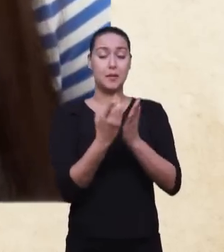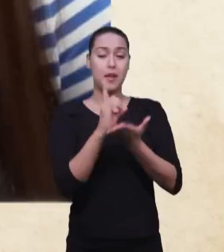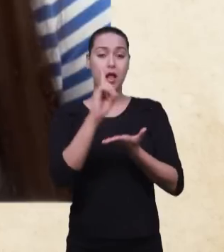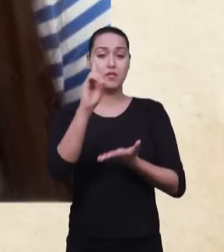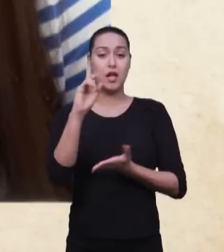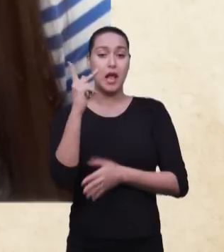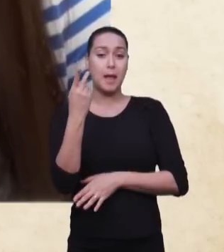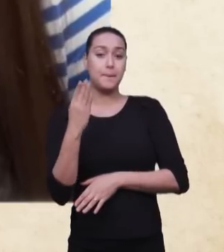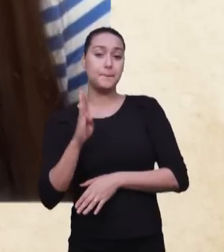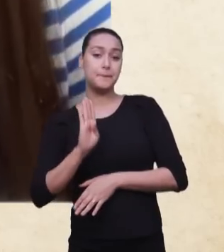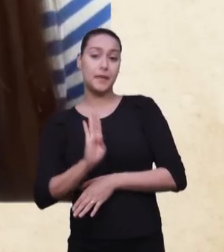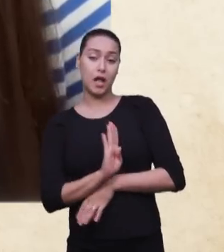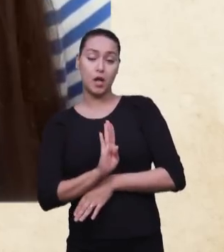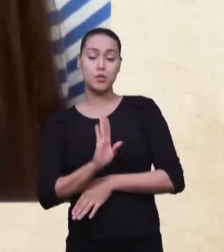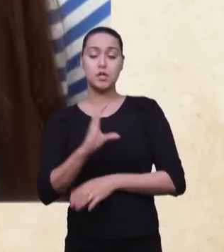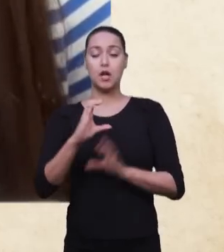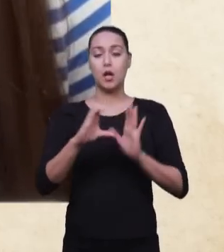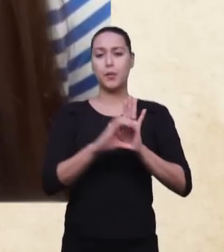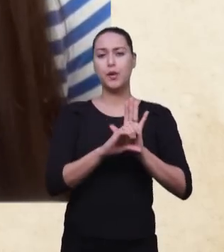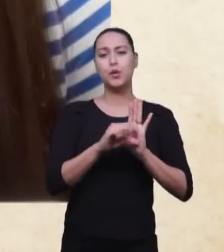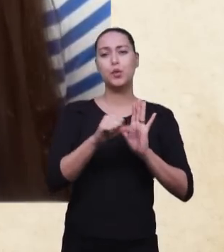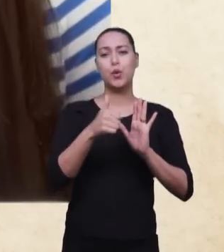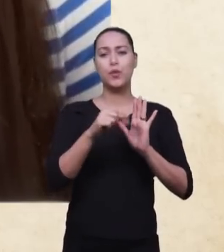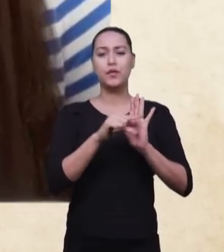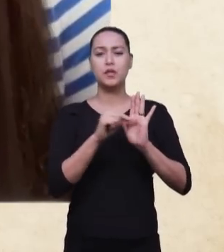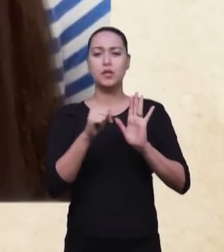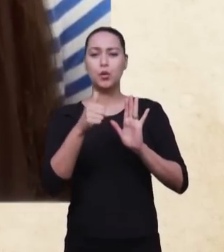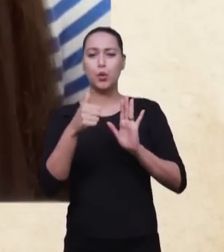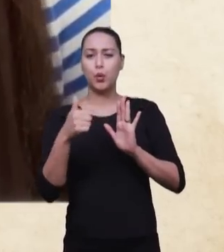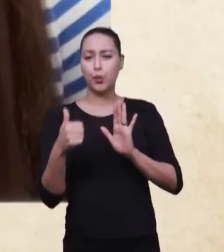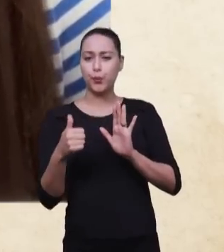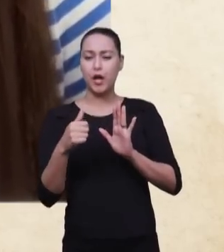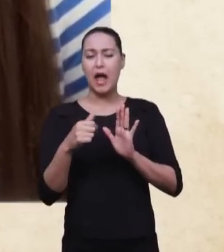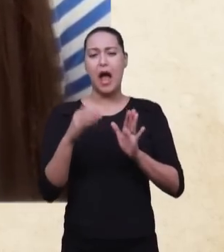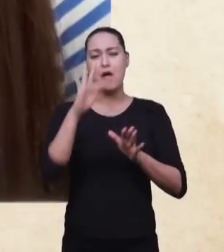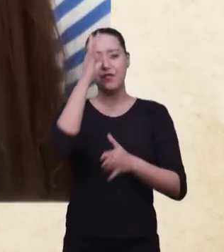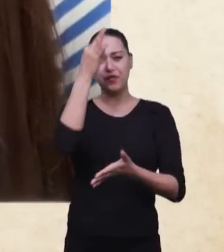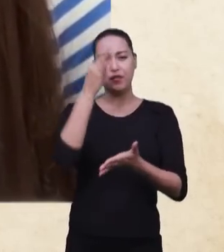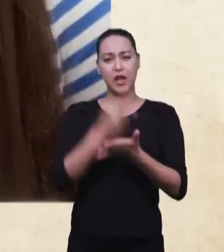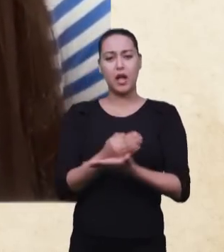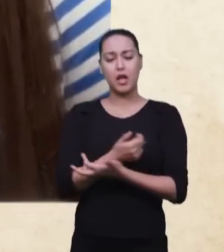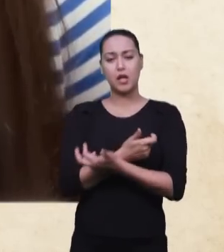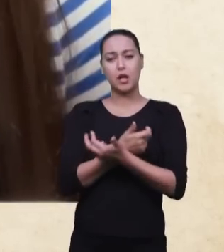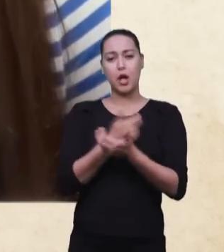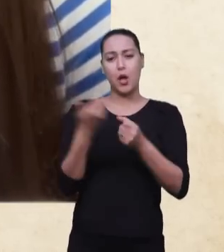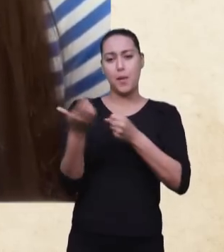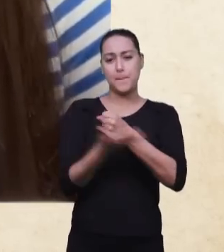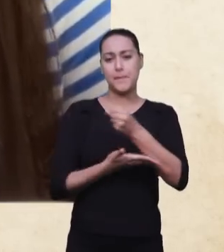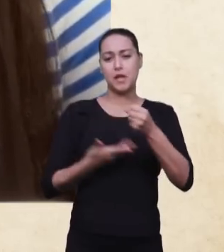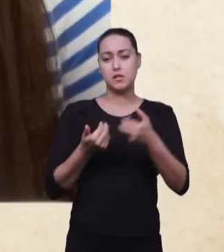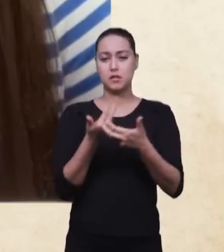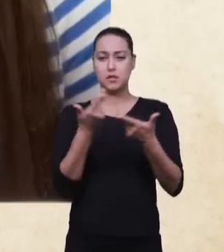capítulo 11, versículo 1, que diz: Ora, a fé é o firme fundamento das coisas que se